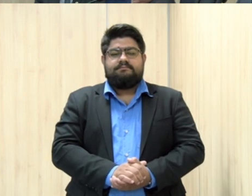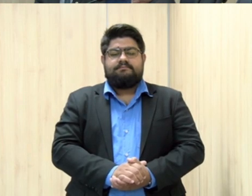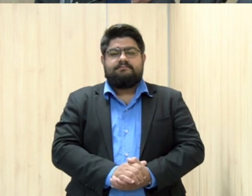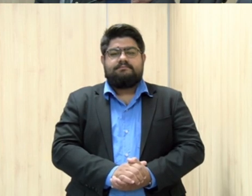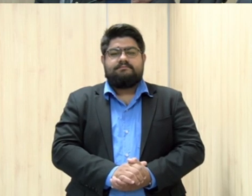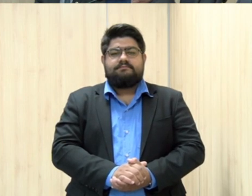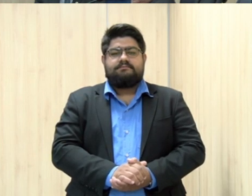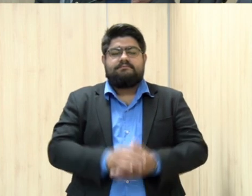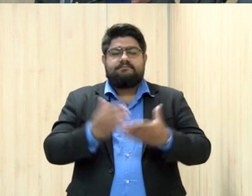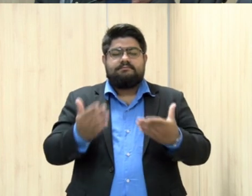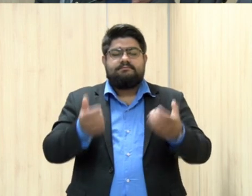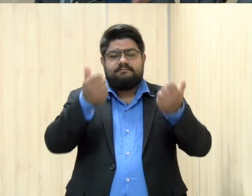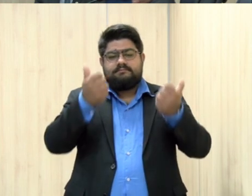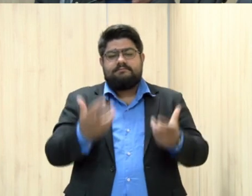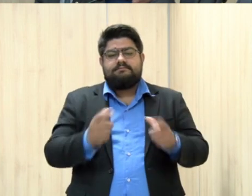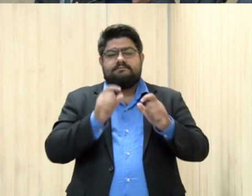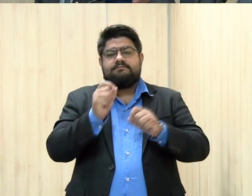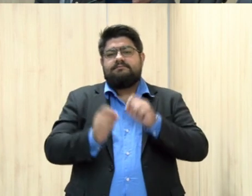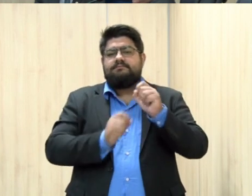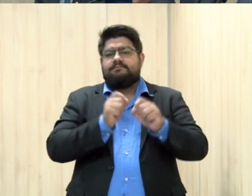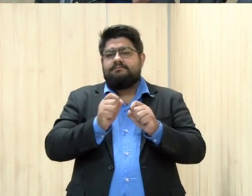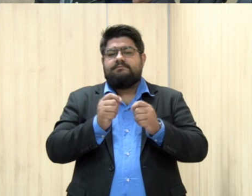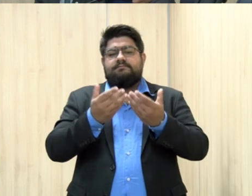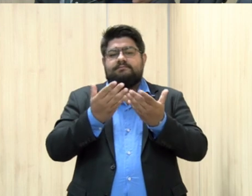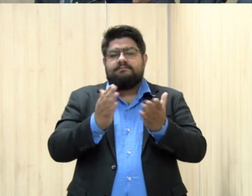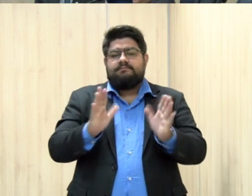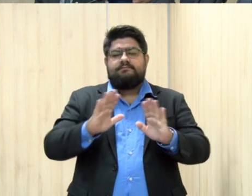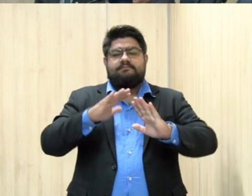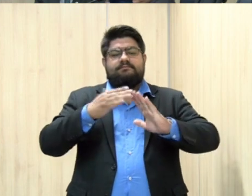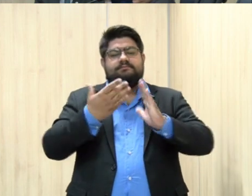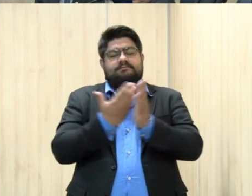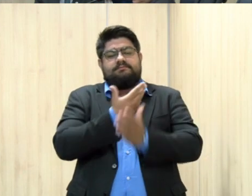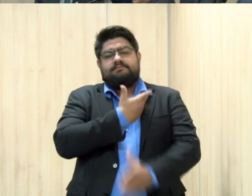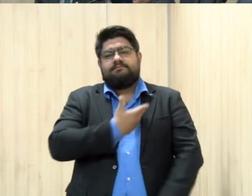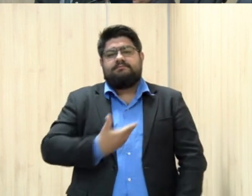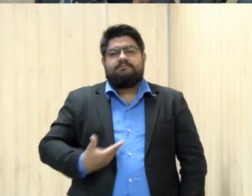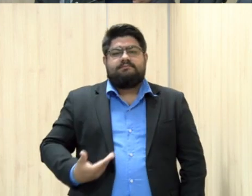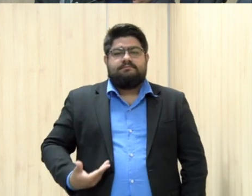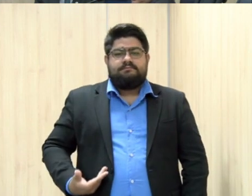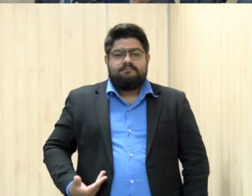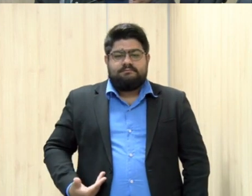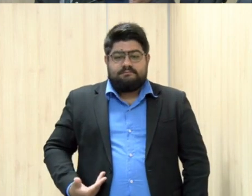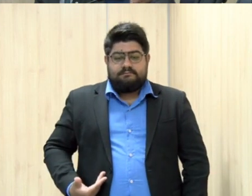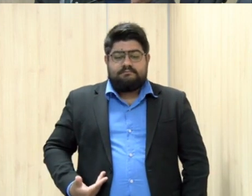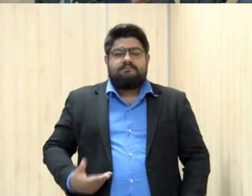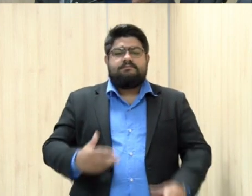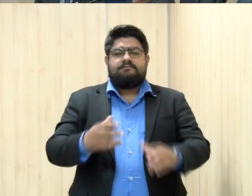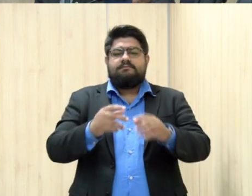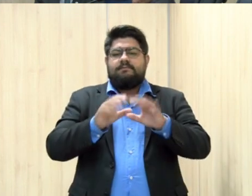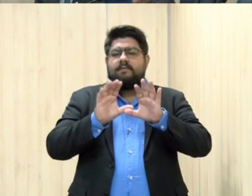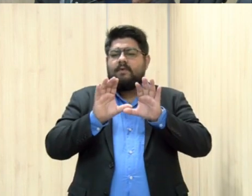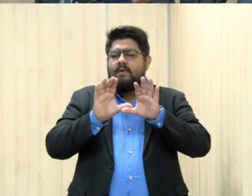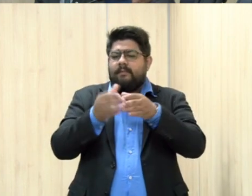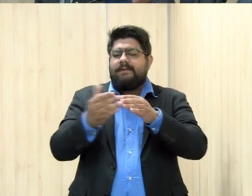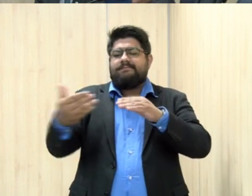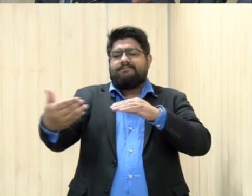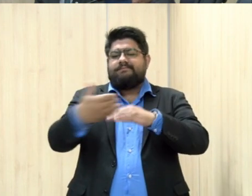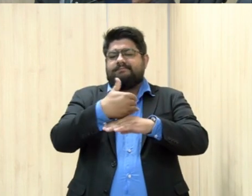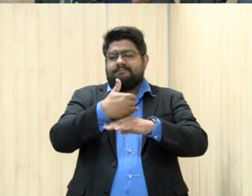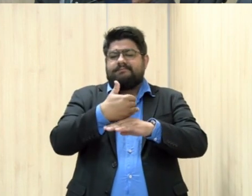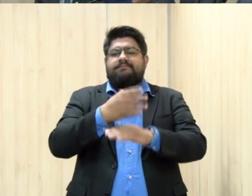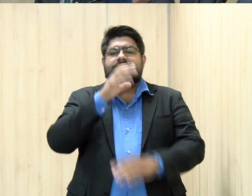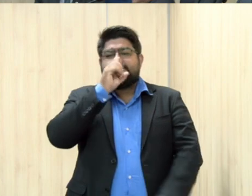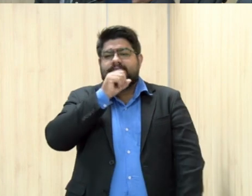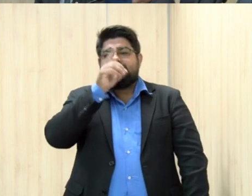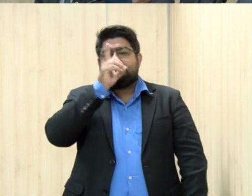cuja síntese justifique argumenta a abertura das escolas públicas para a comunidade durante os finais